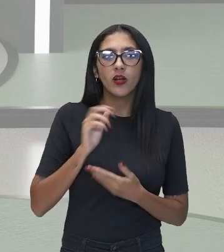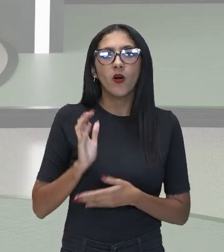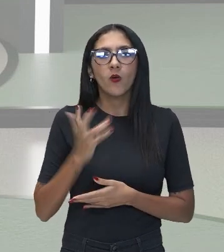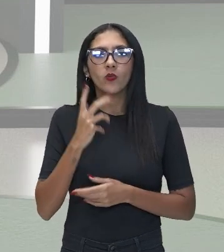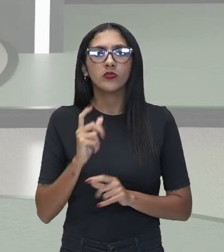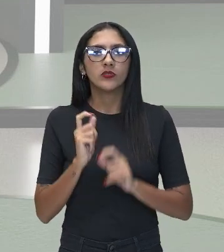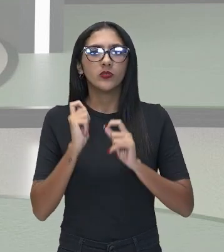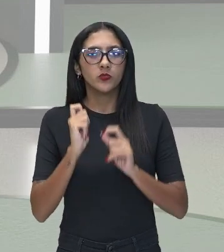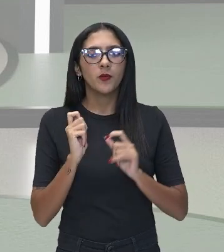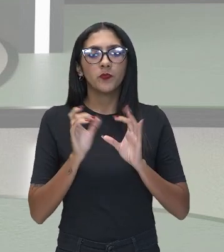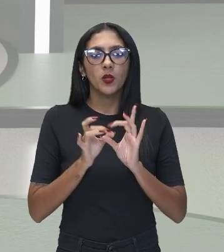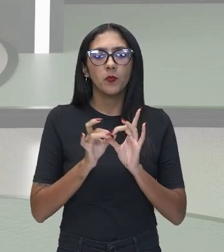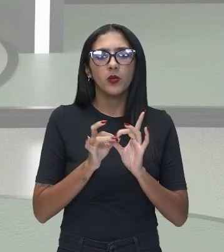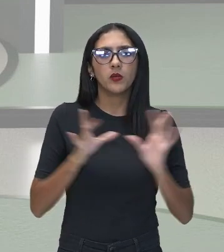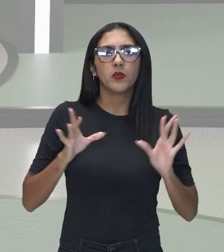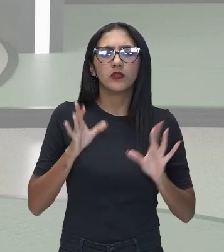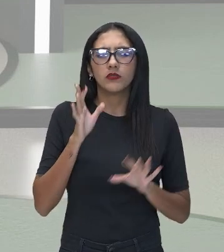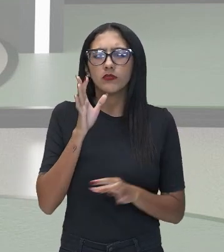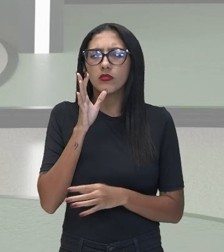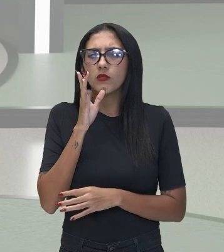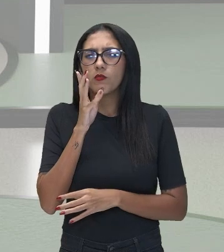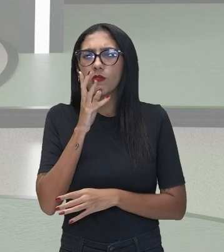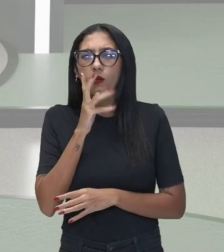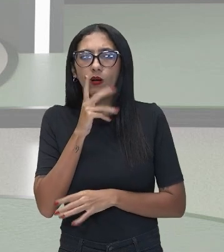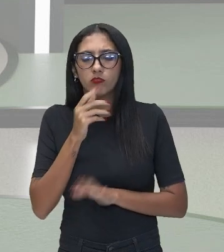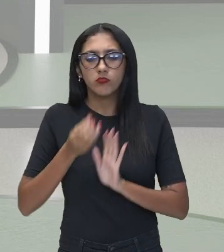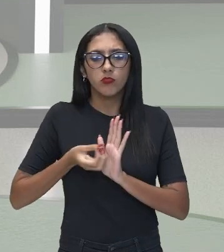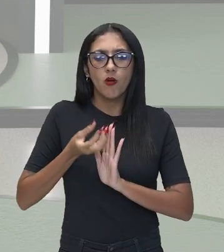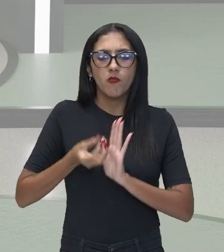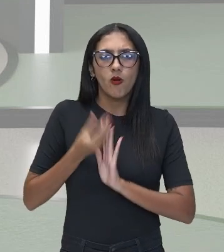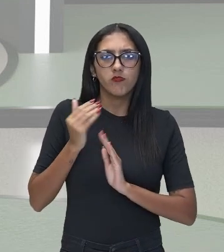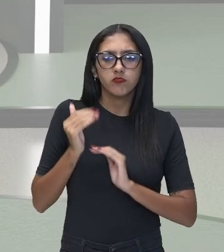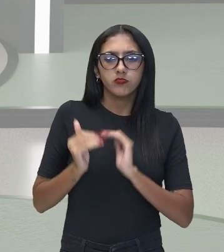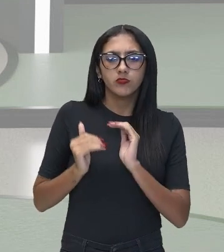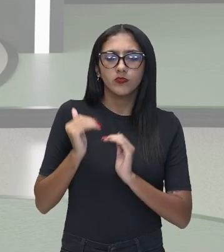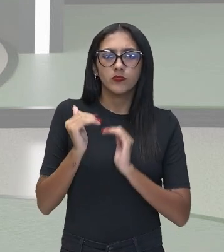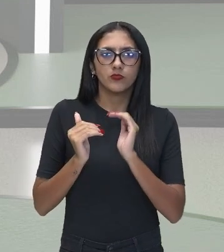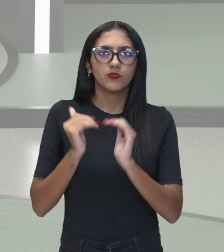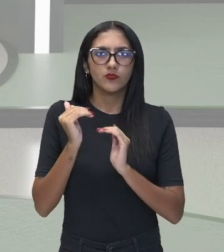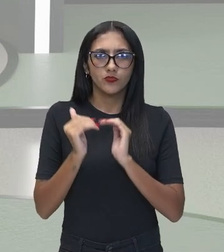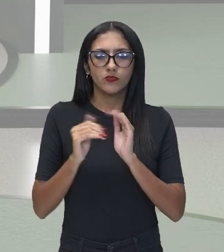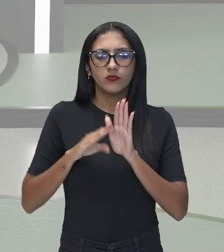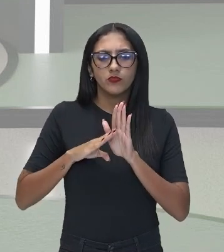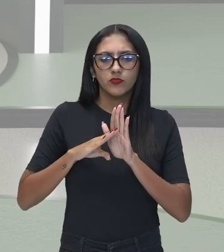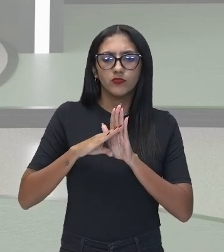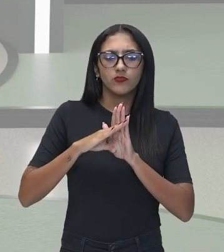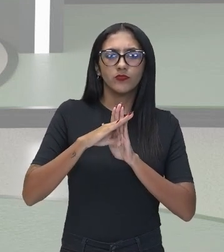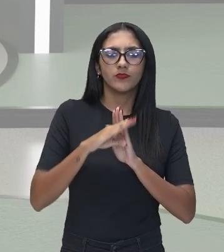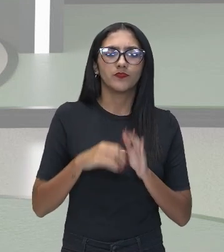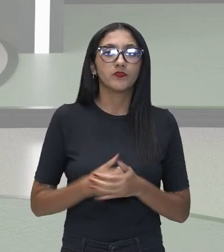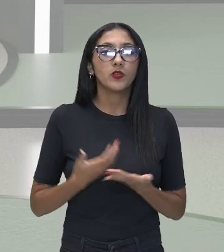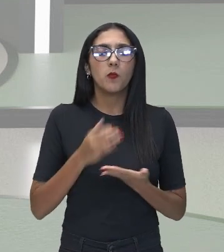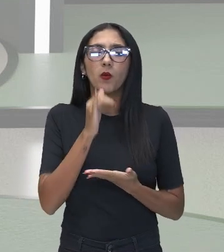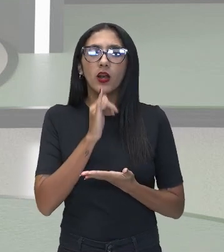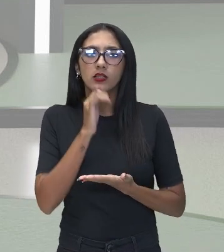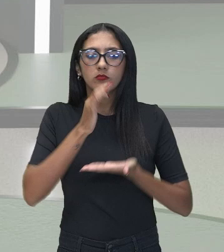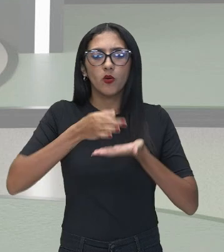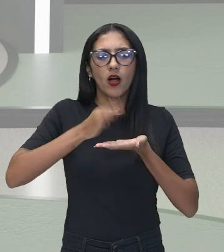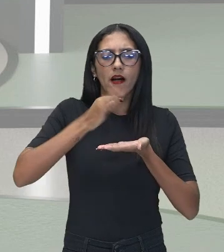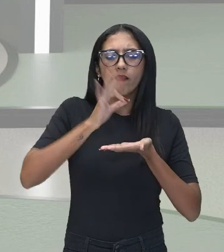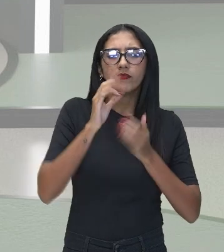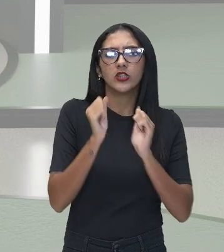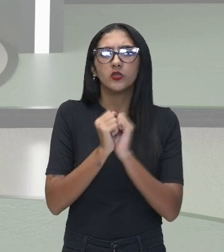aí uma liberação um pouco mais lenta, vai ser gradativamente. Então, quando você vai tomar um cafezinho com batata